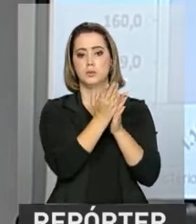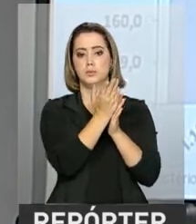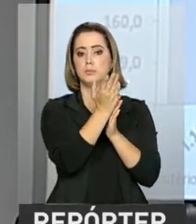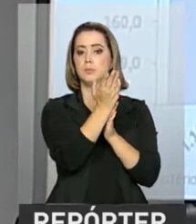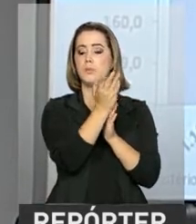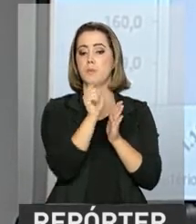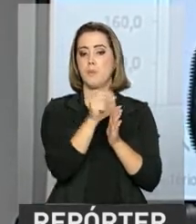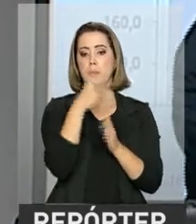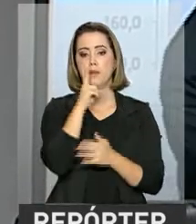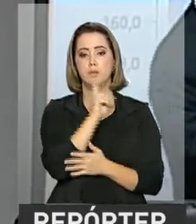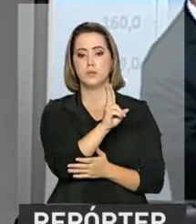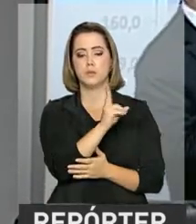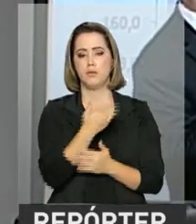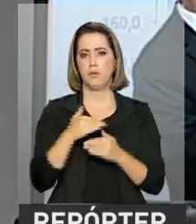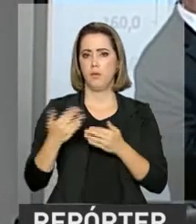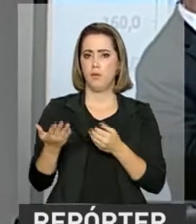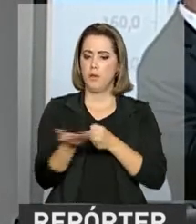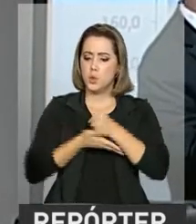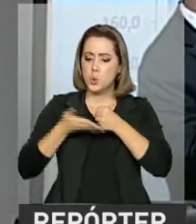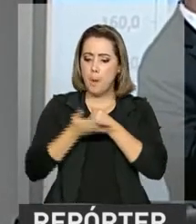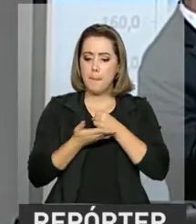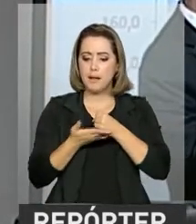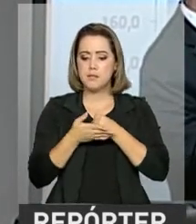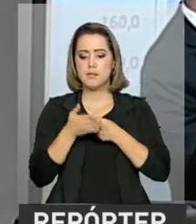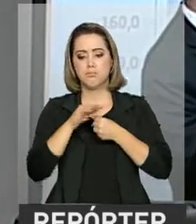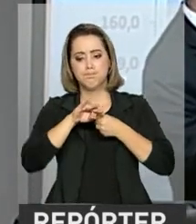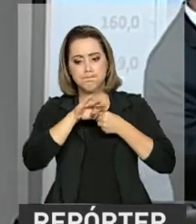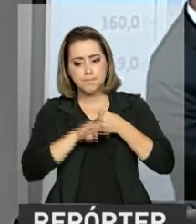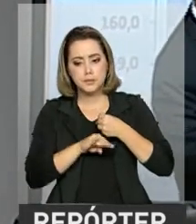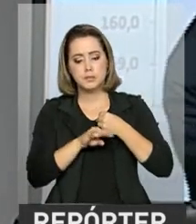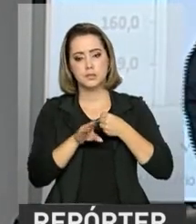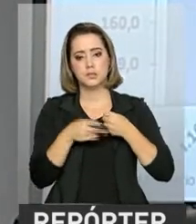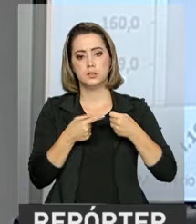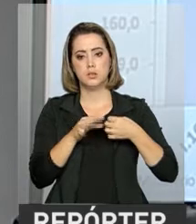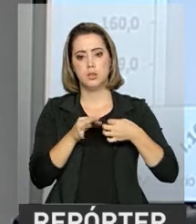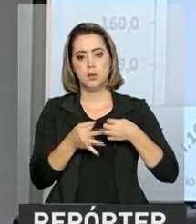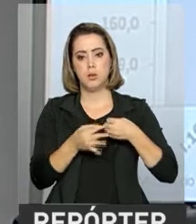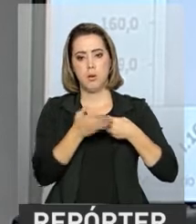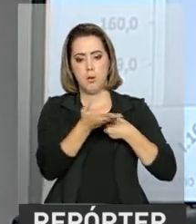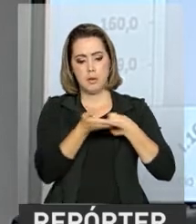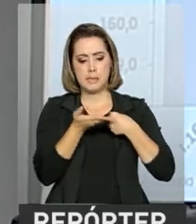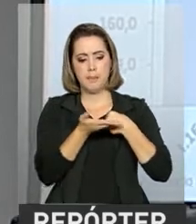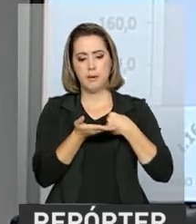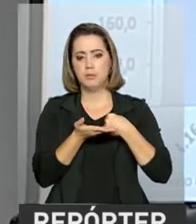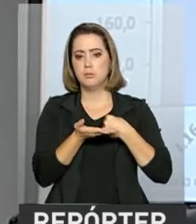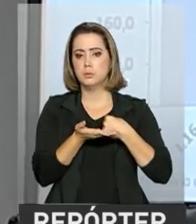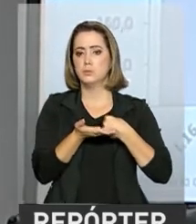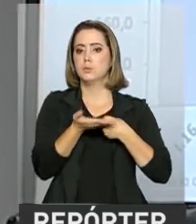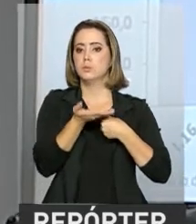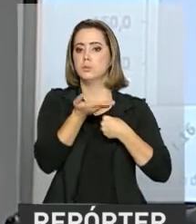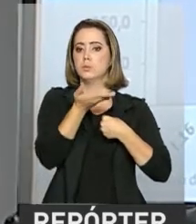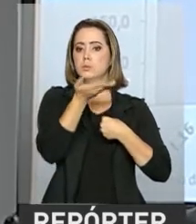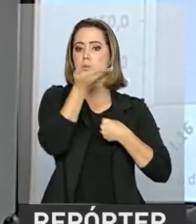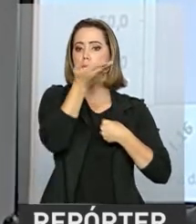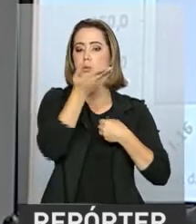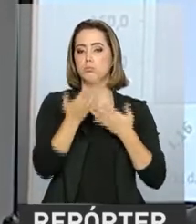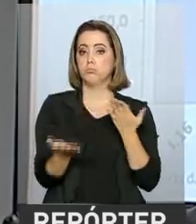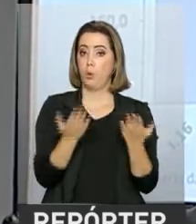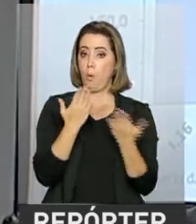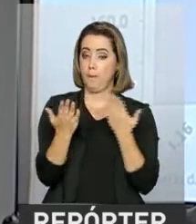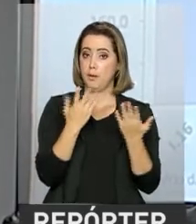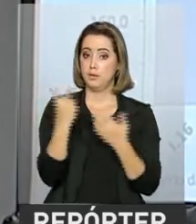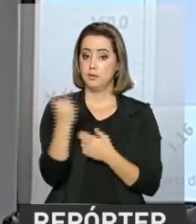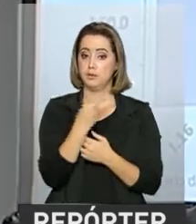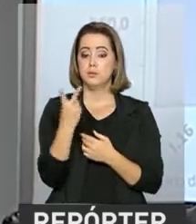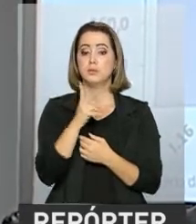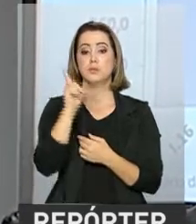tá vindo de uma base muito balanço à distância criança barra e essa barra